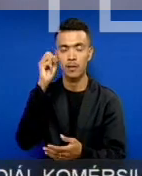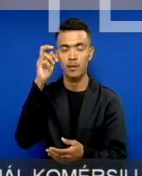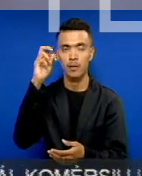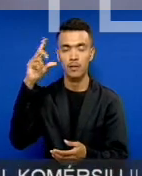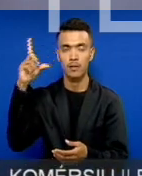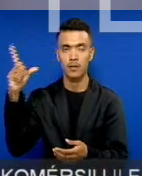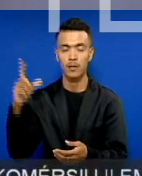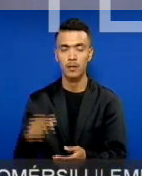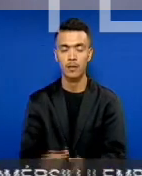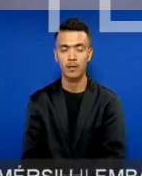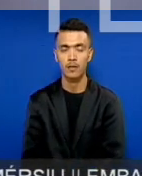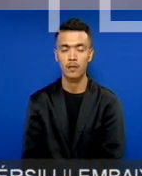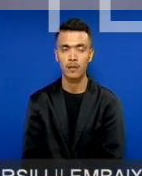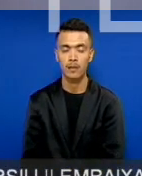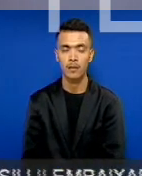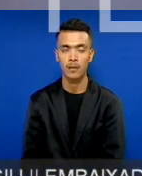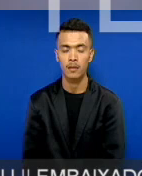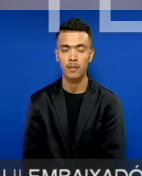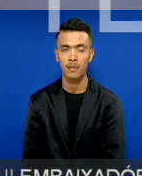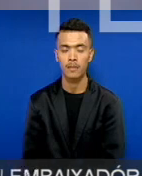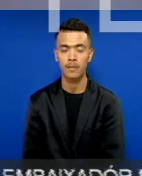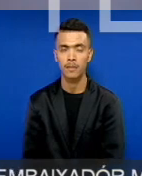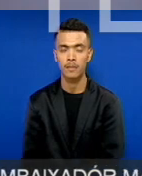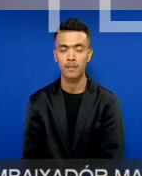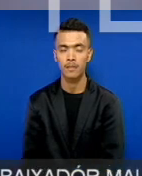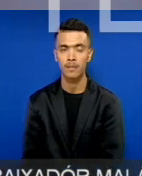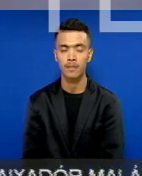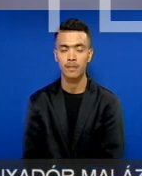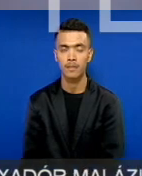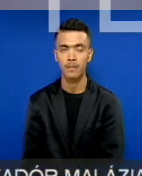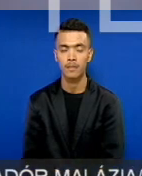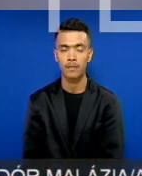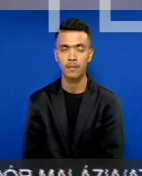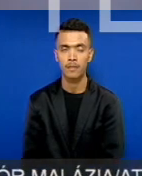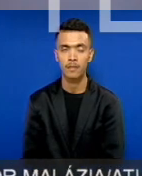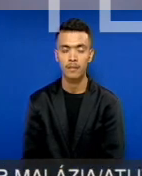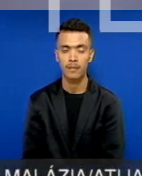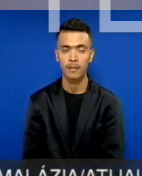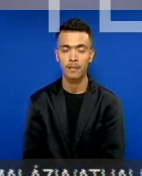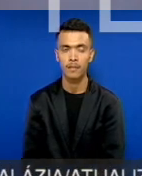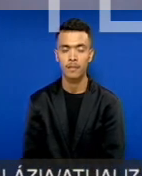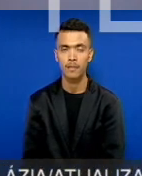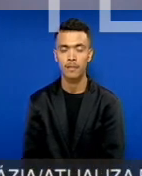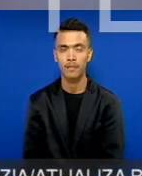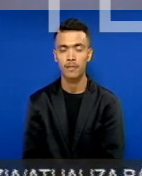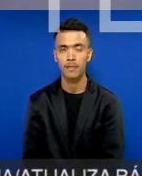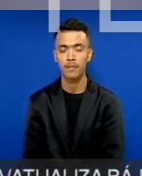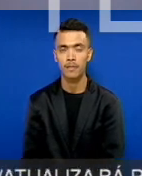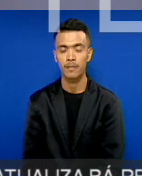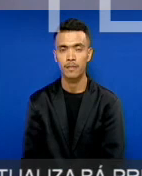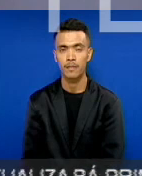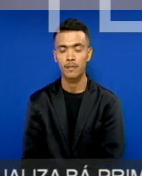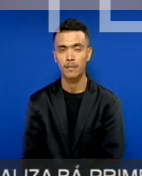reforço, quer ao nível da inovação pedagógica, quer ao nível da qualidade, quer ao nível da sustentabilidade,